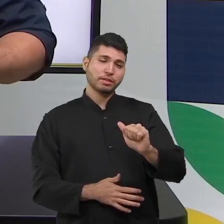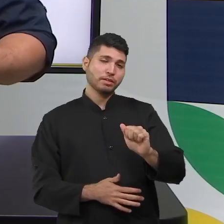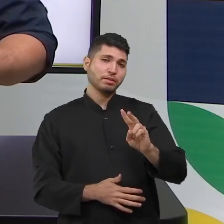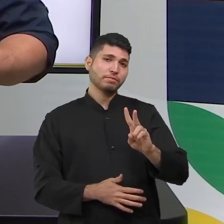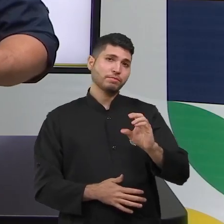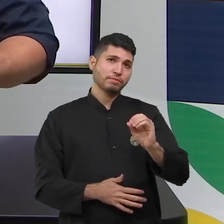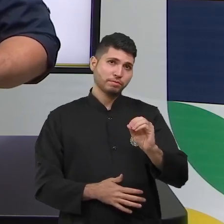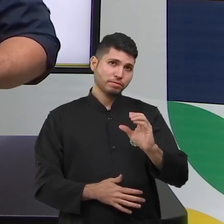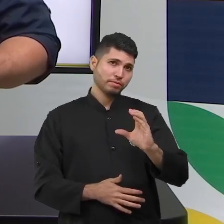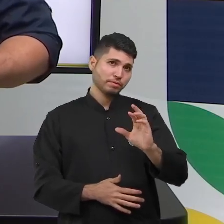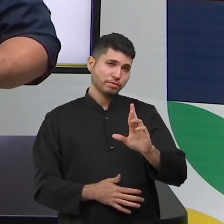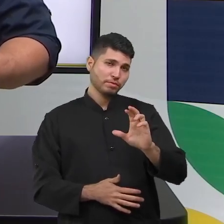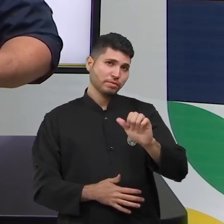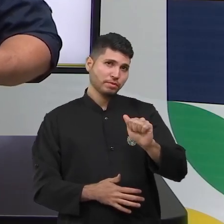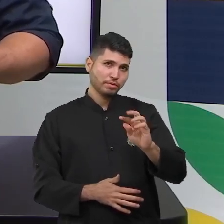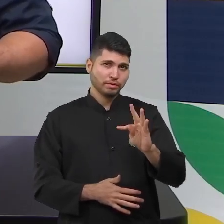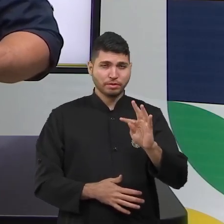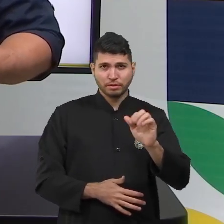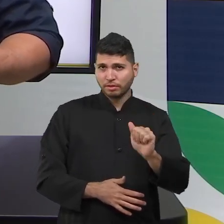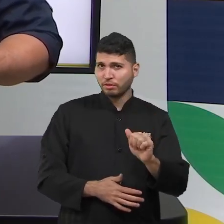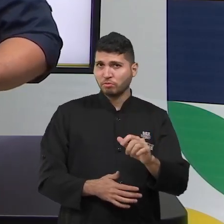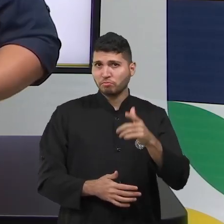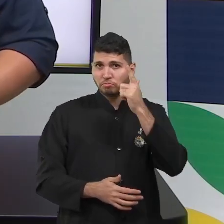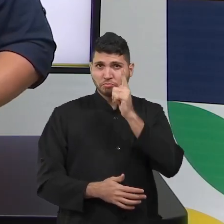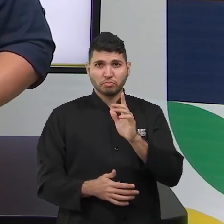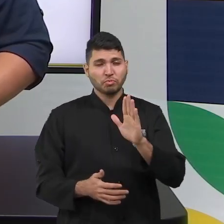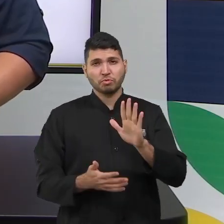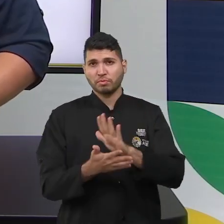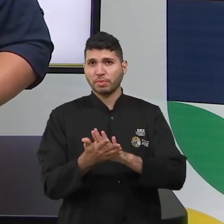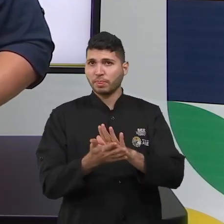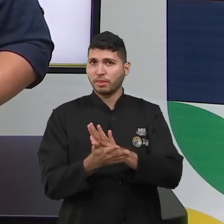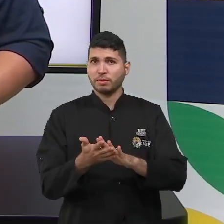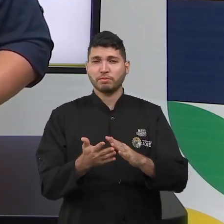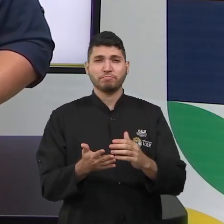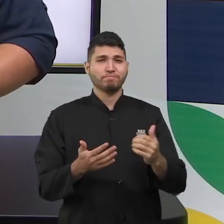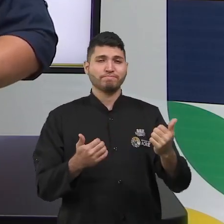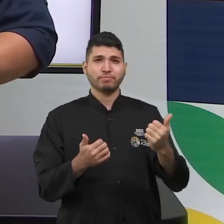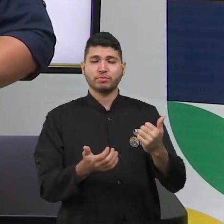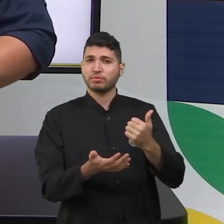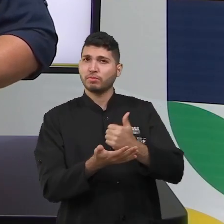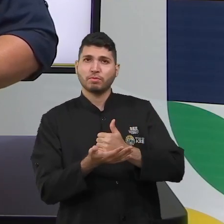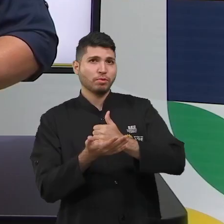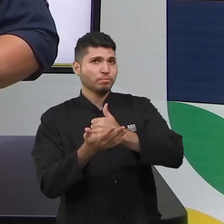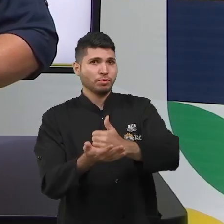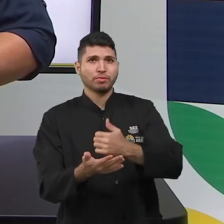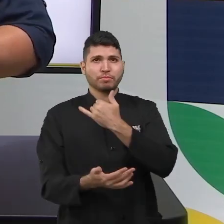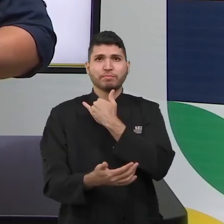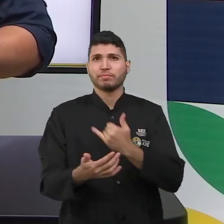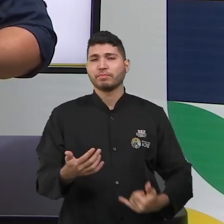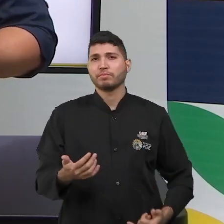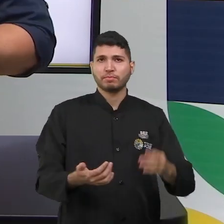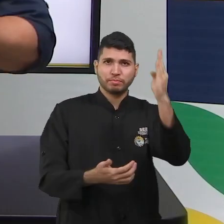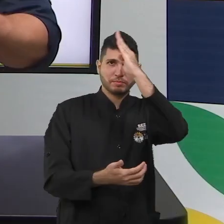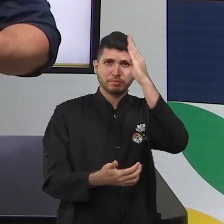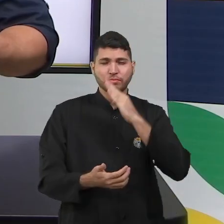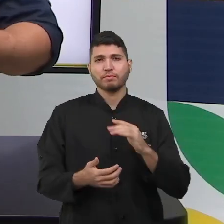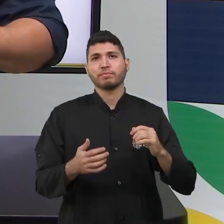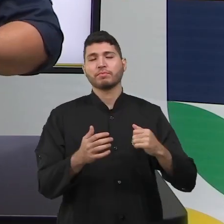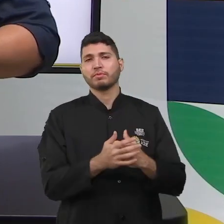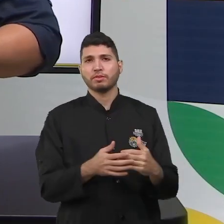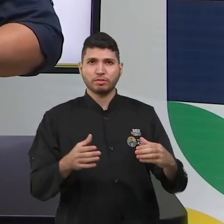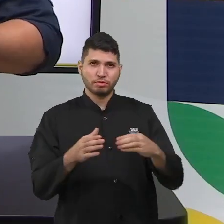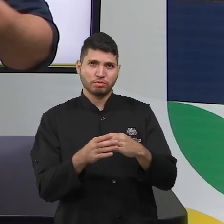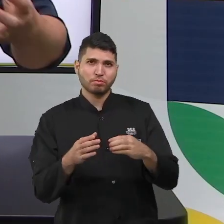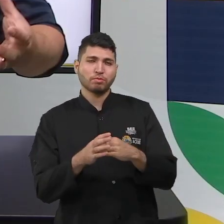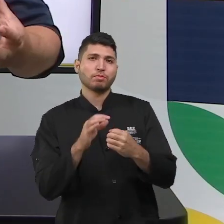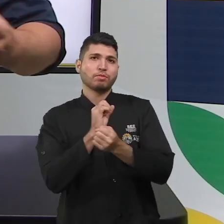escravos e não ganhou nenhuma indenização e agora não apoia mais o Império Brasileiro. Todavia, os escravos também foram libertos